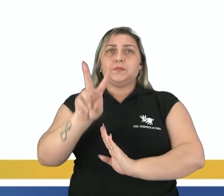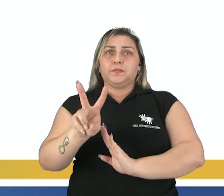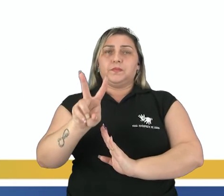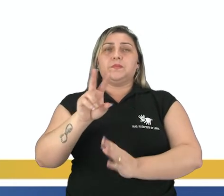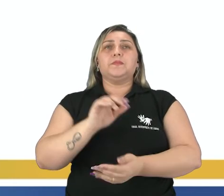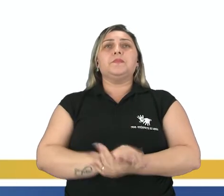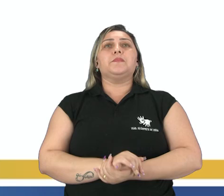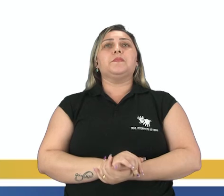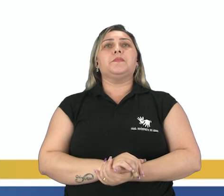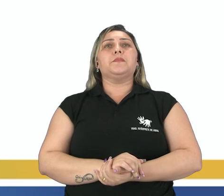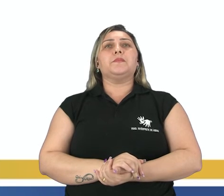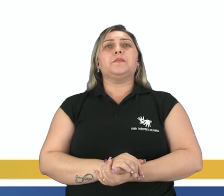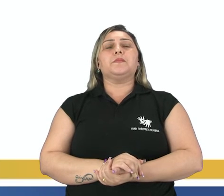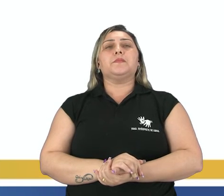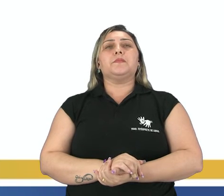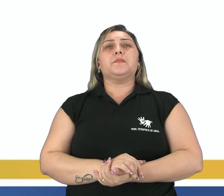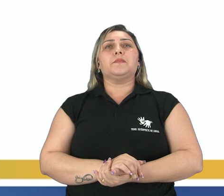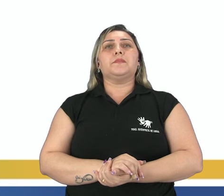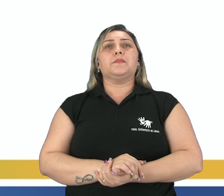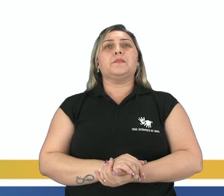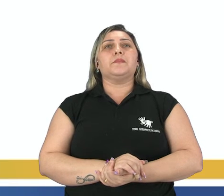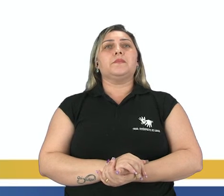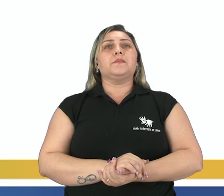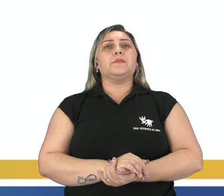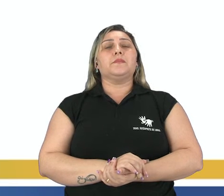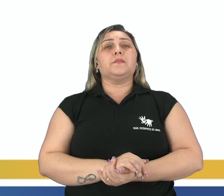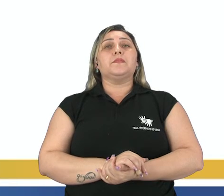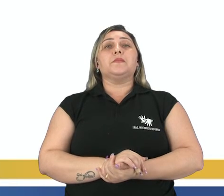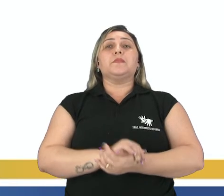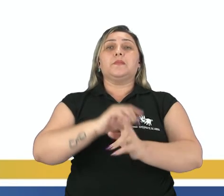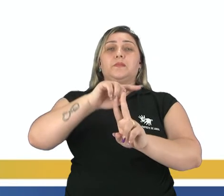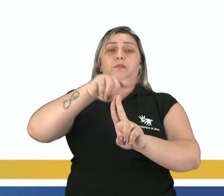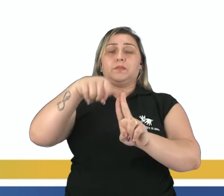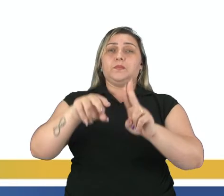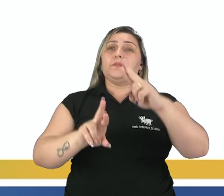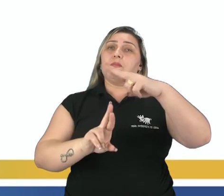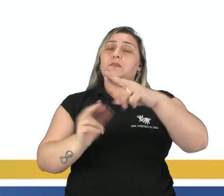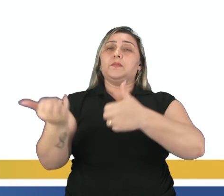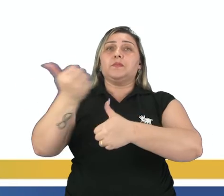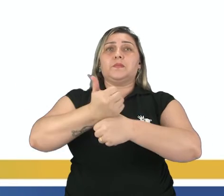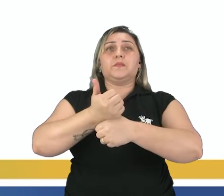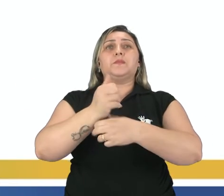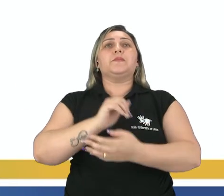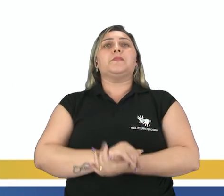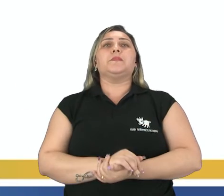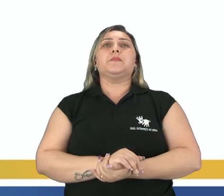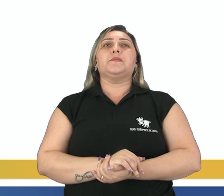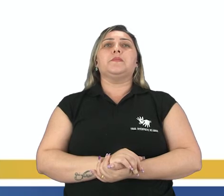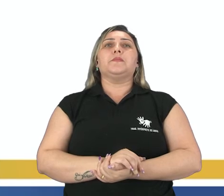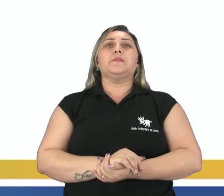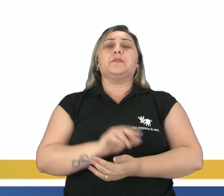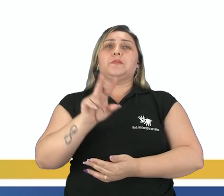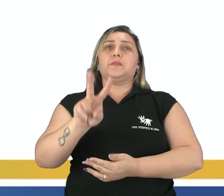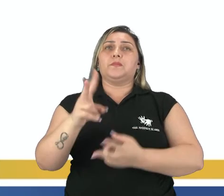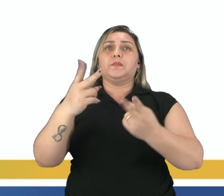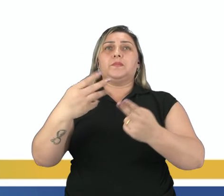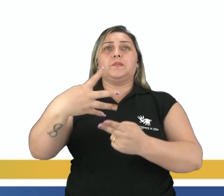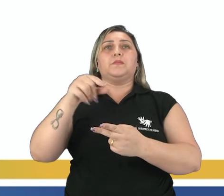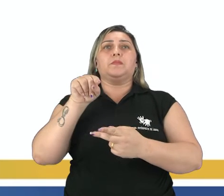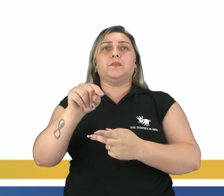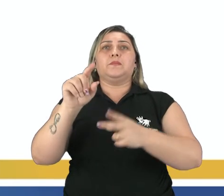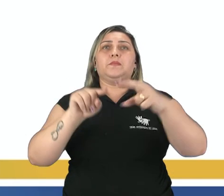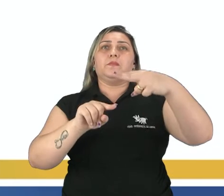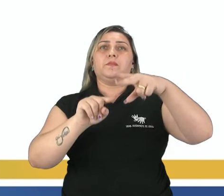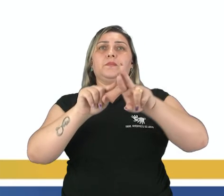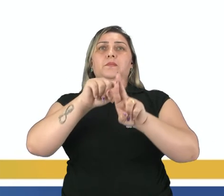nesse caso, nós temos aí os valores de π e do raio. Então, substituindo, nós vamos ter a seguinte sentença. O volume é igual a